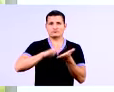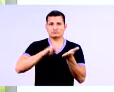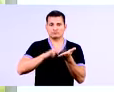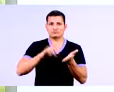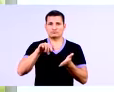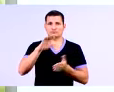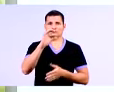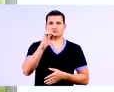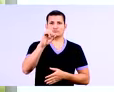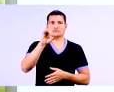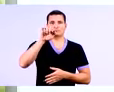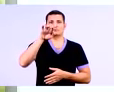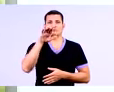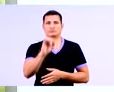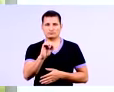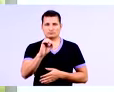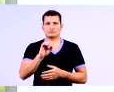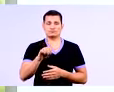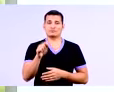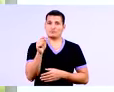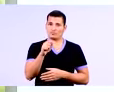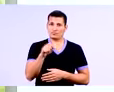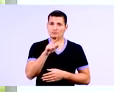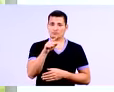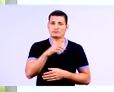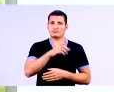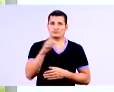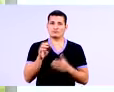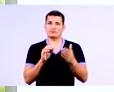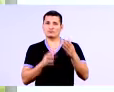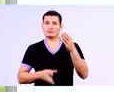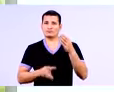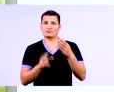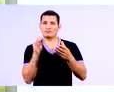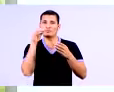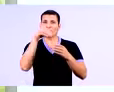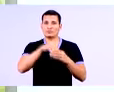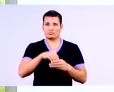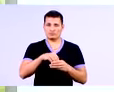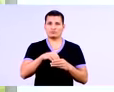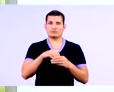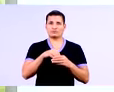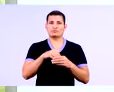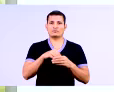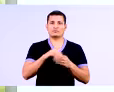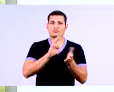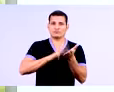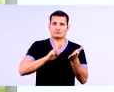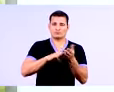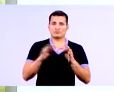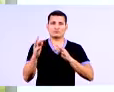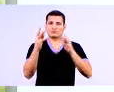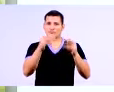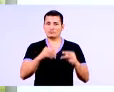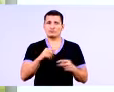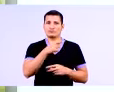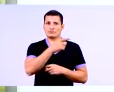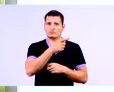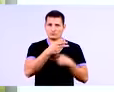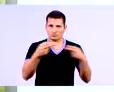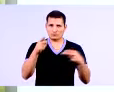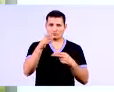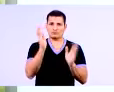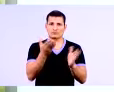codificação propriamente dita. Aqui vocês vão incluir dentro do método todos os requisitos que vocês já estudaram,